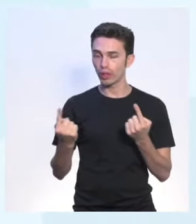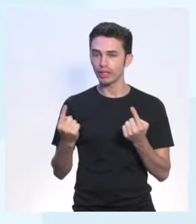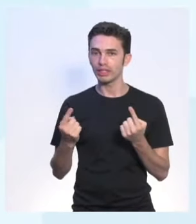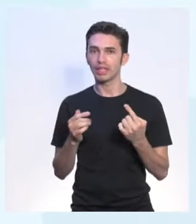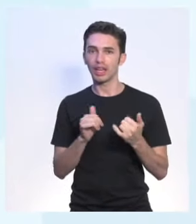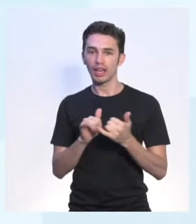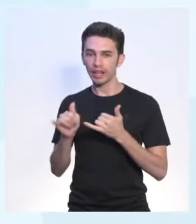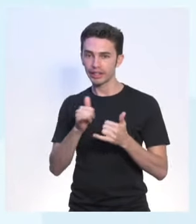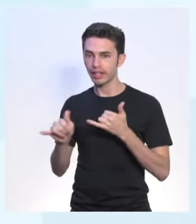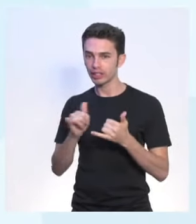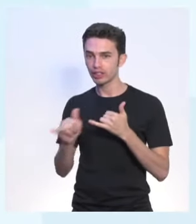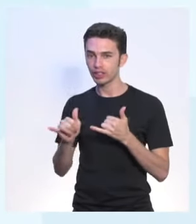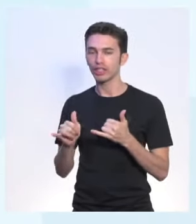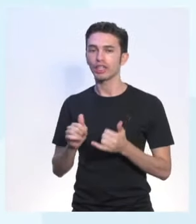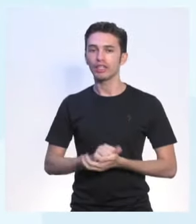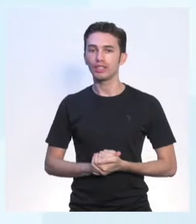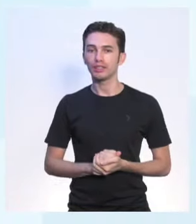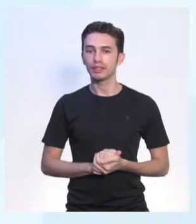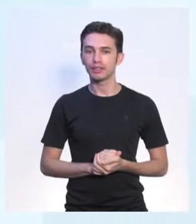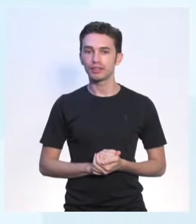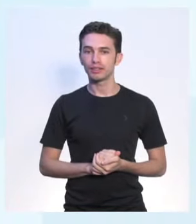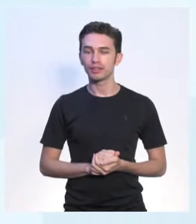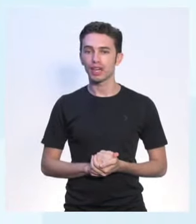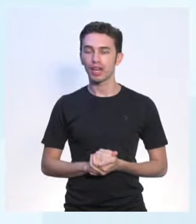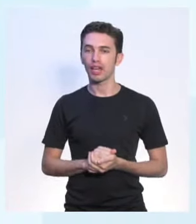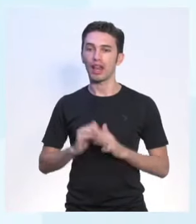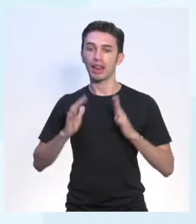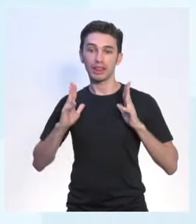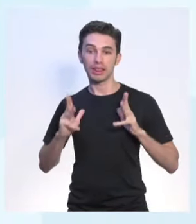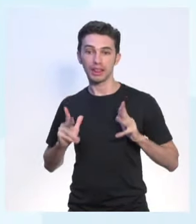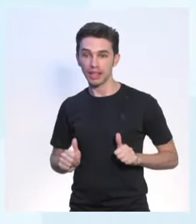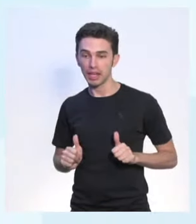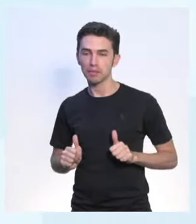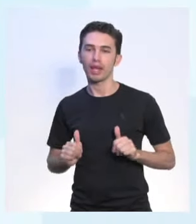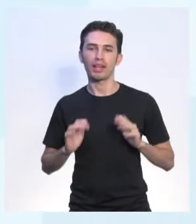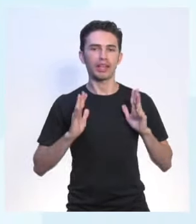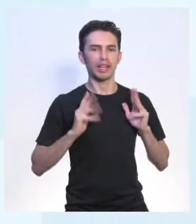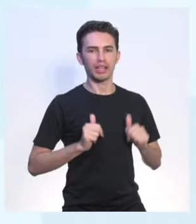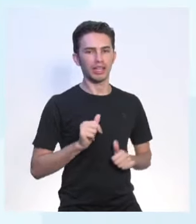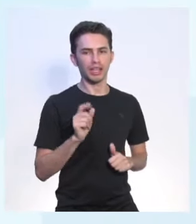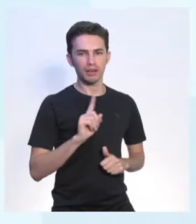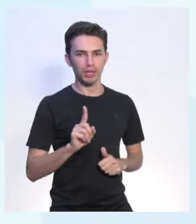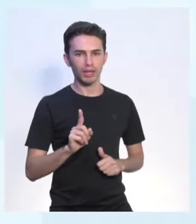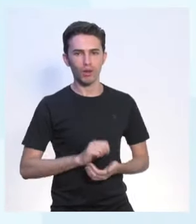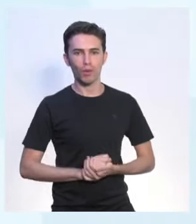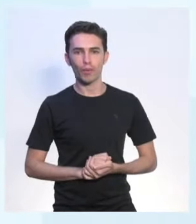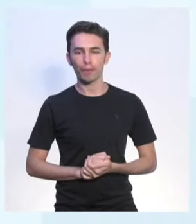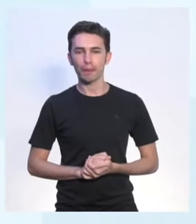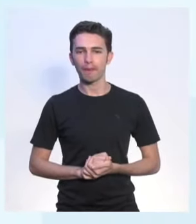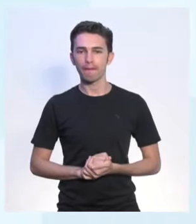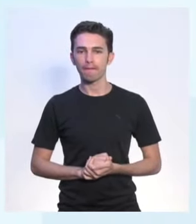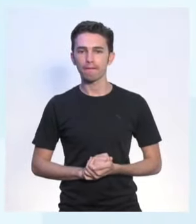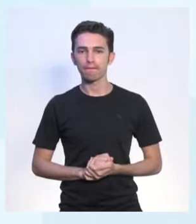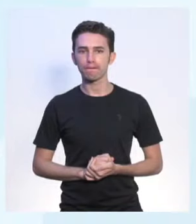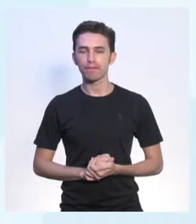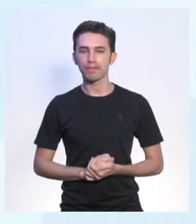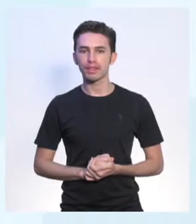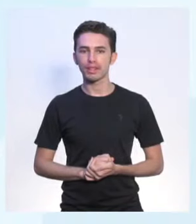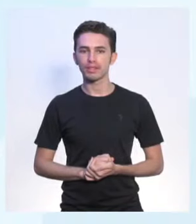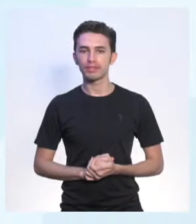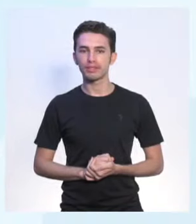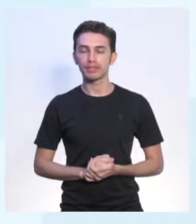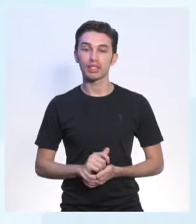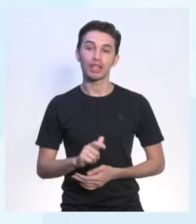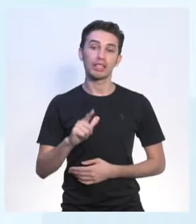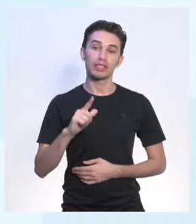energia. Renewable and non-renewable. Renováveis e não renováveis. Have their own benefits and disadvantages.